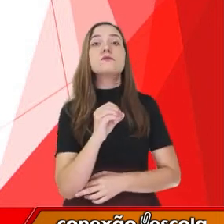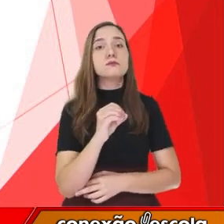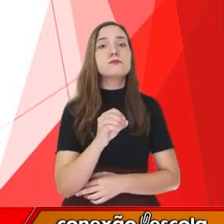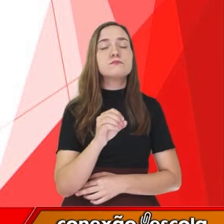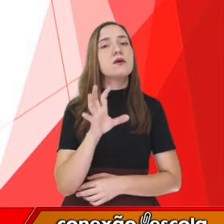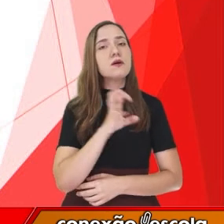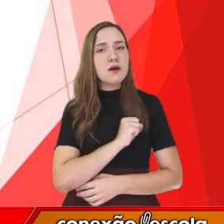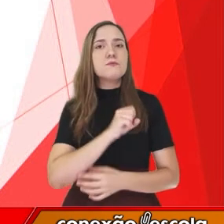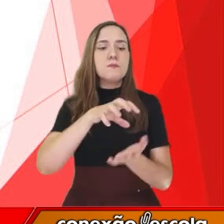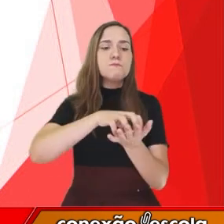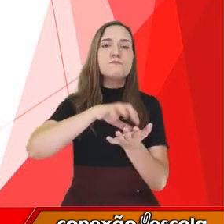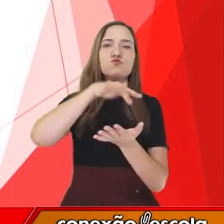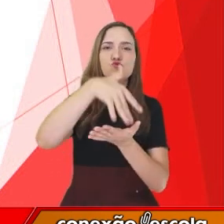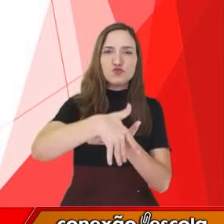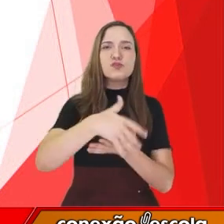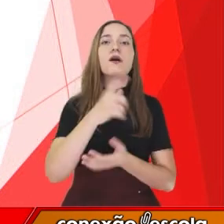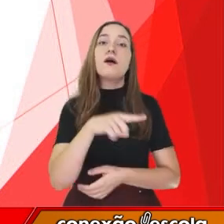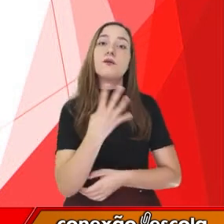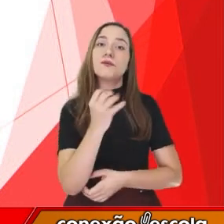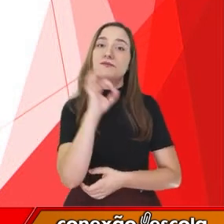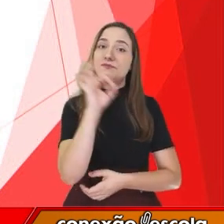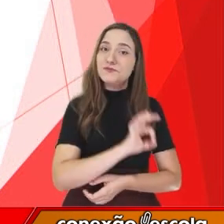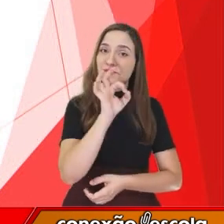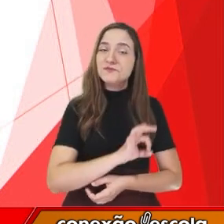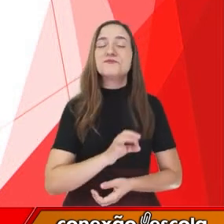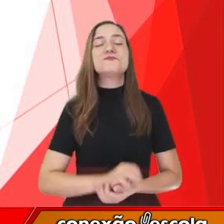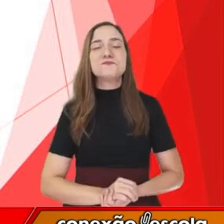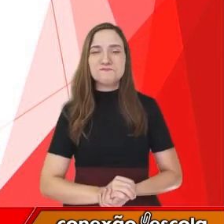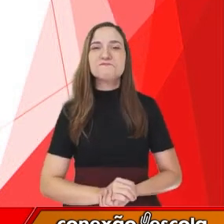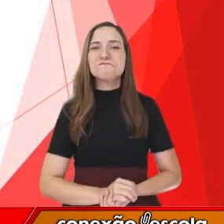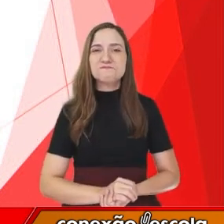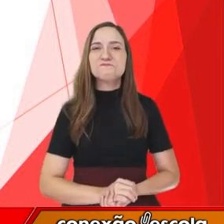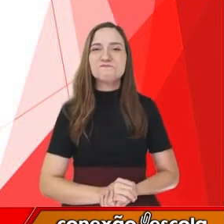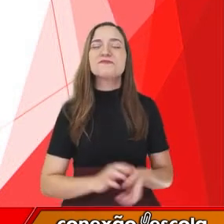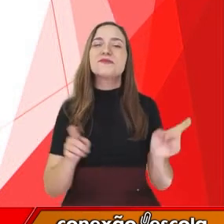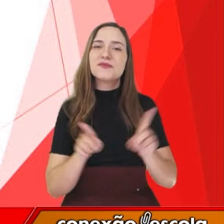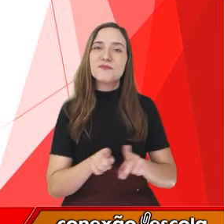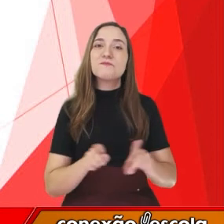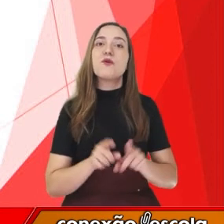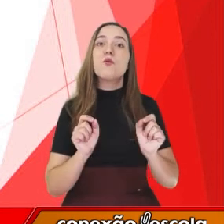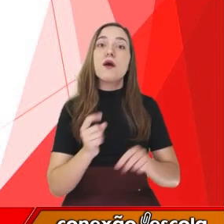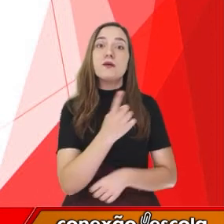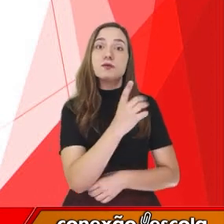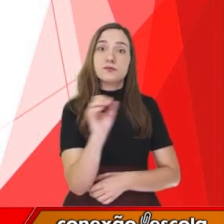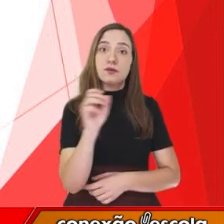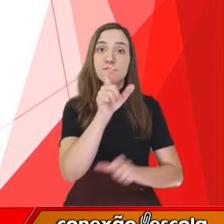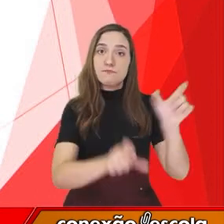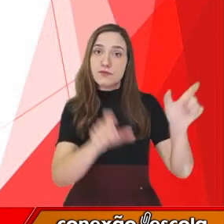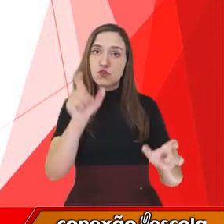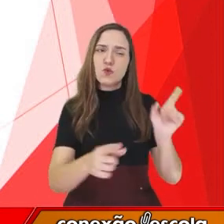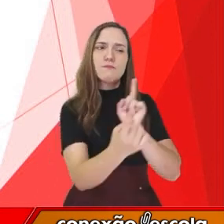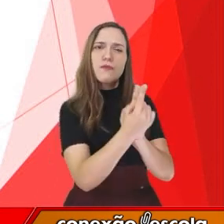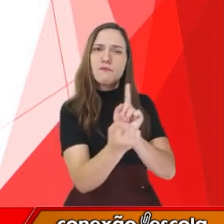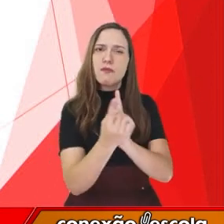ou podemos dizer 40%. Do mesmo modo, de 100 pessoas